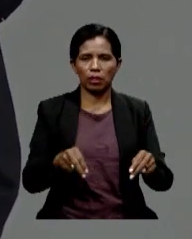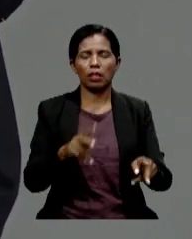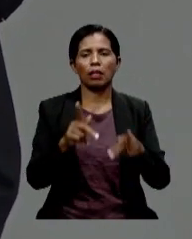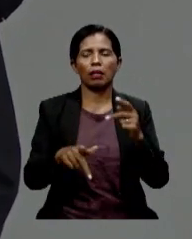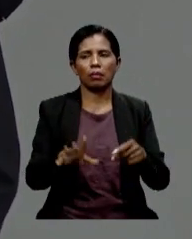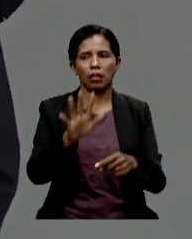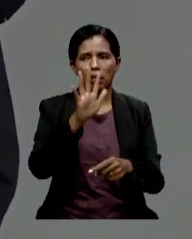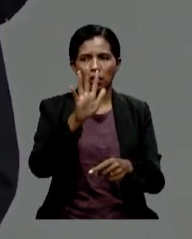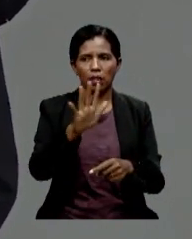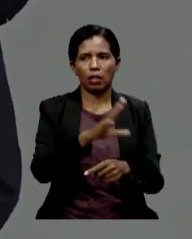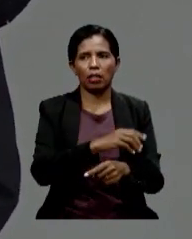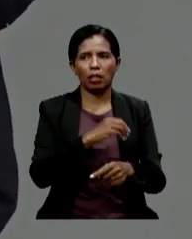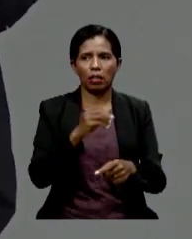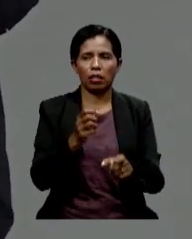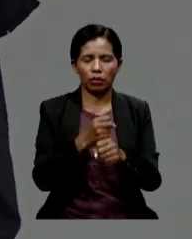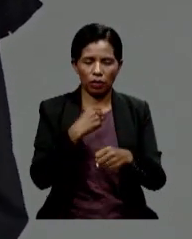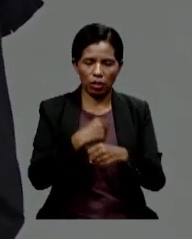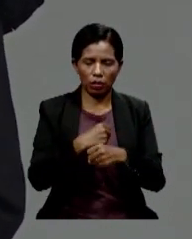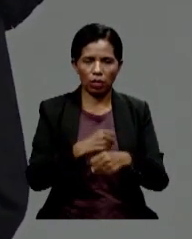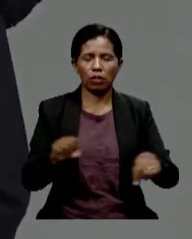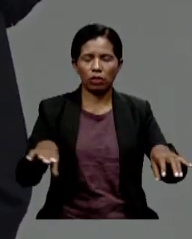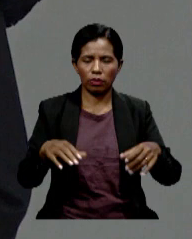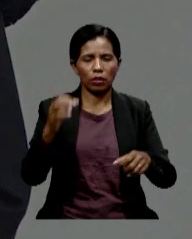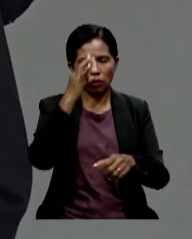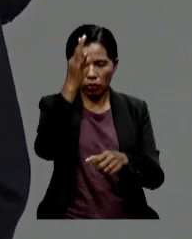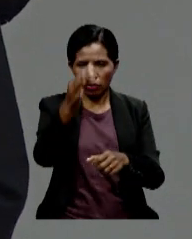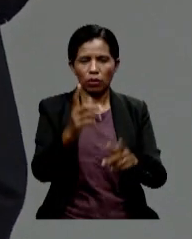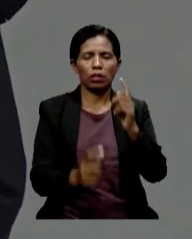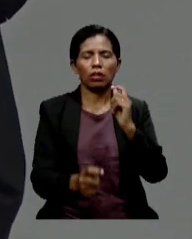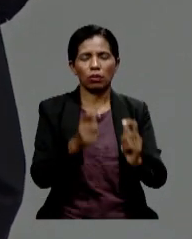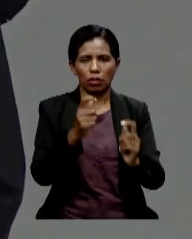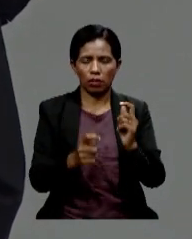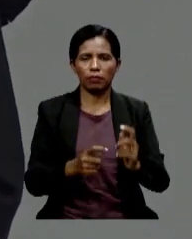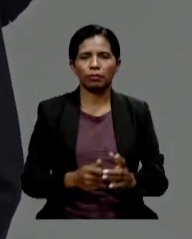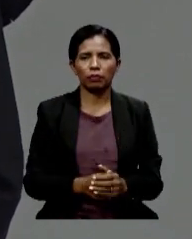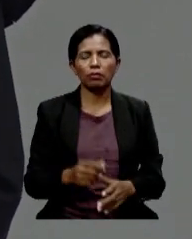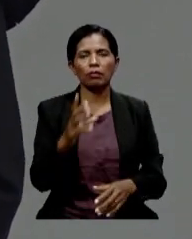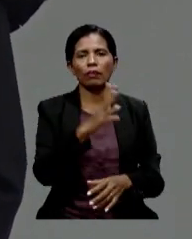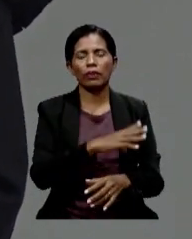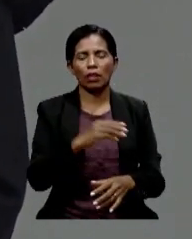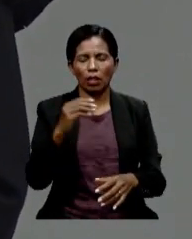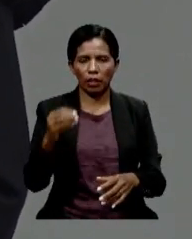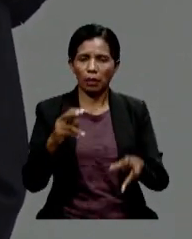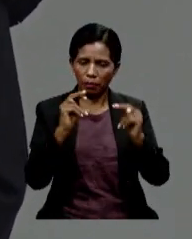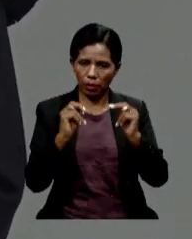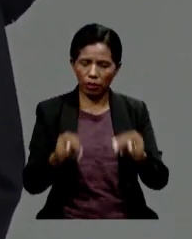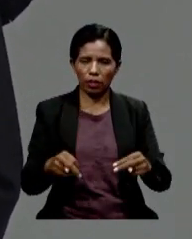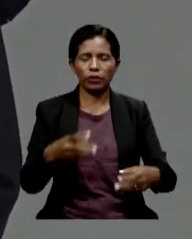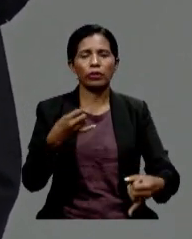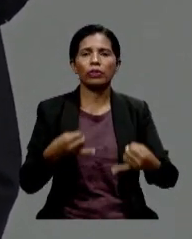juiz na juiz de carreira na insia para atual ao serviço e a futuro tribunal recurso. Nomos precisa